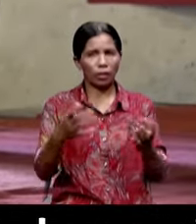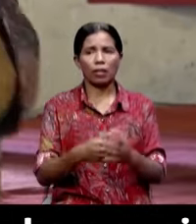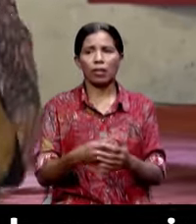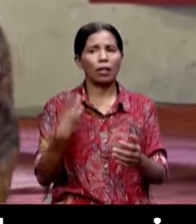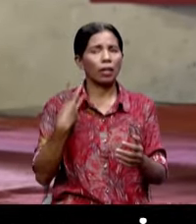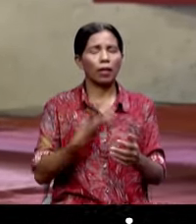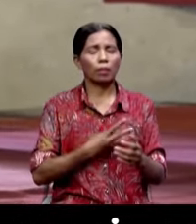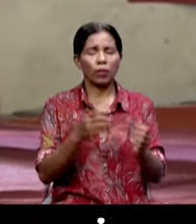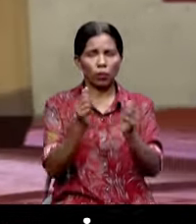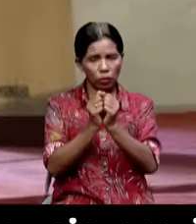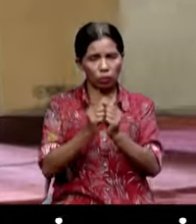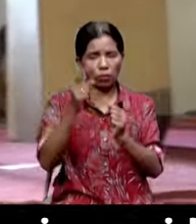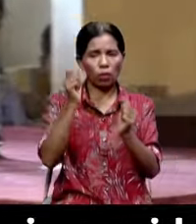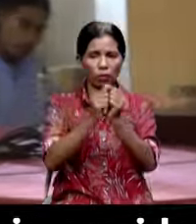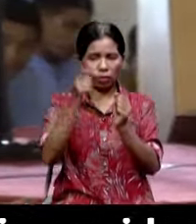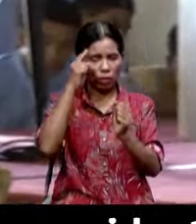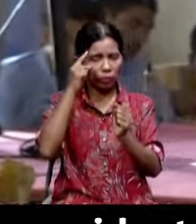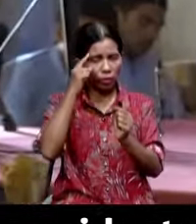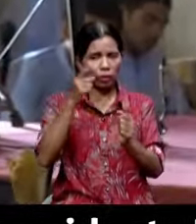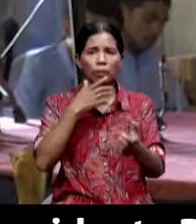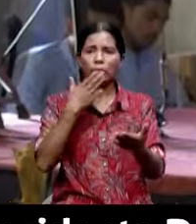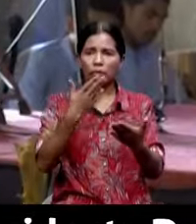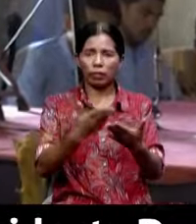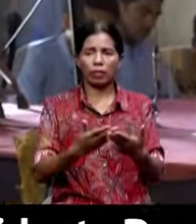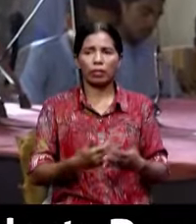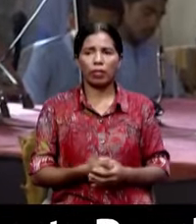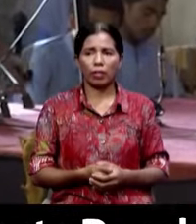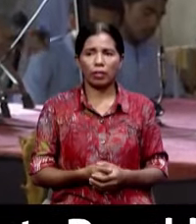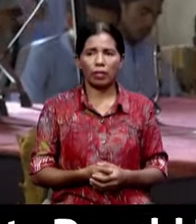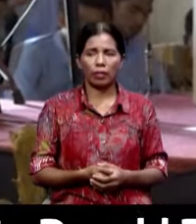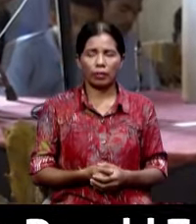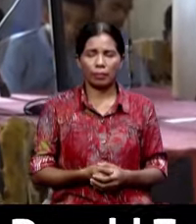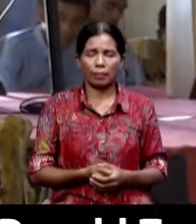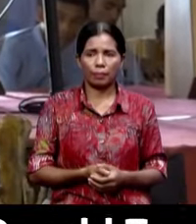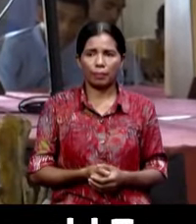outra hora ainda de discutir, a tua rede, a razão do Holiday.